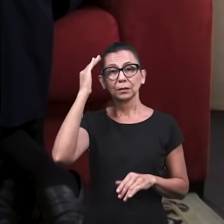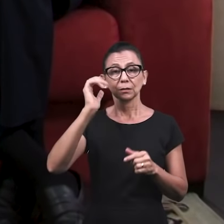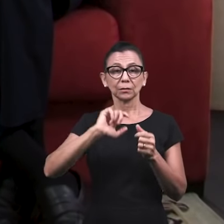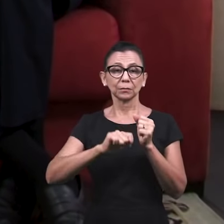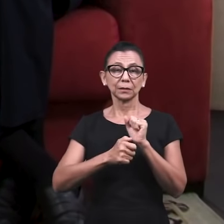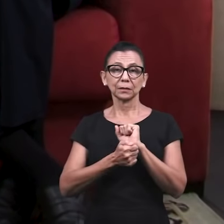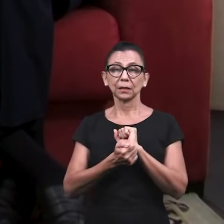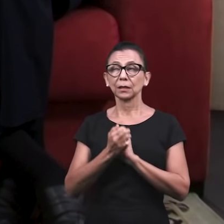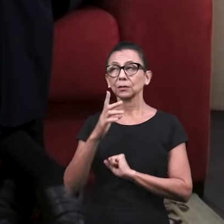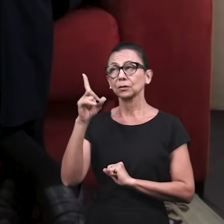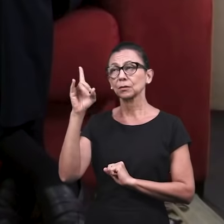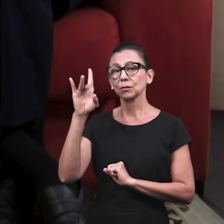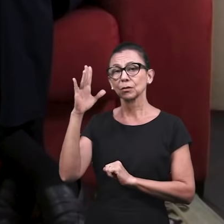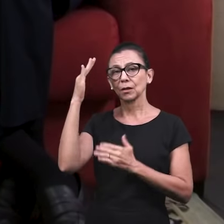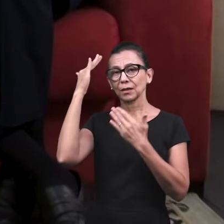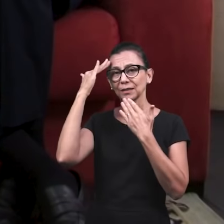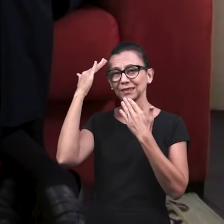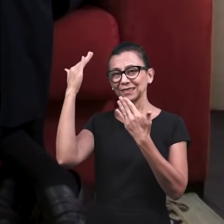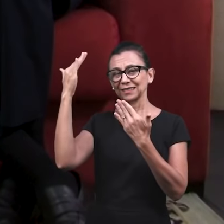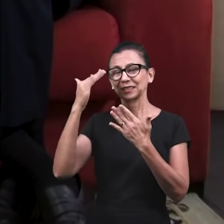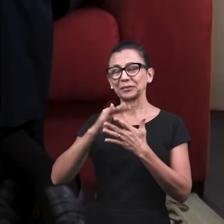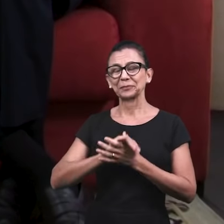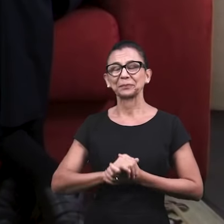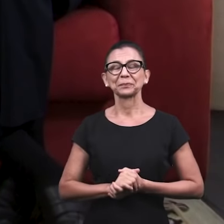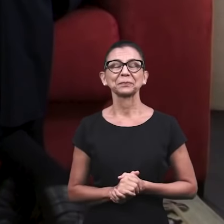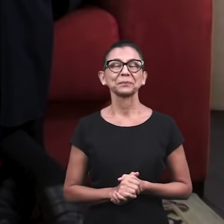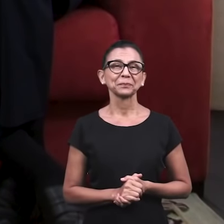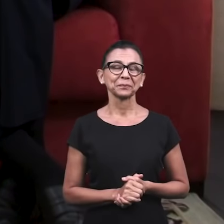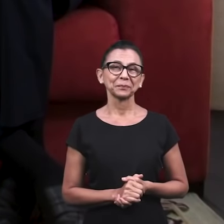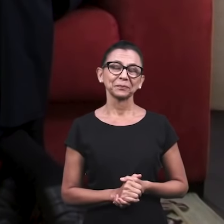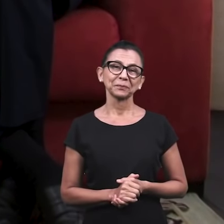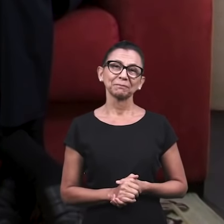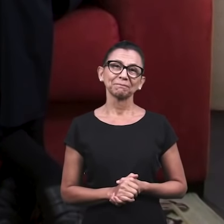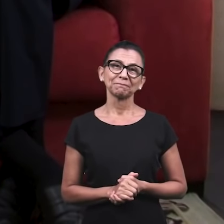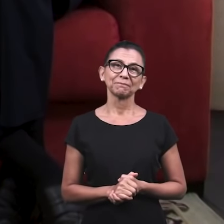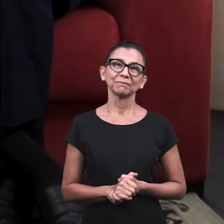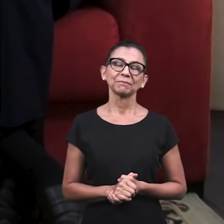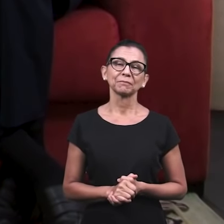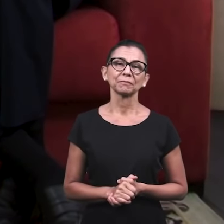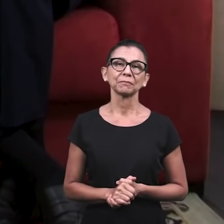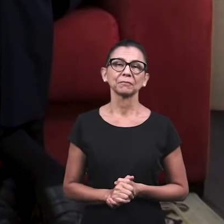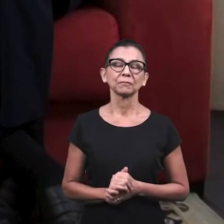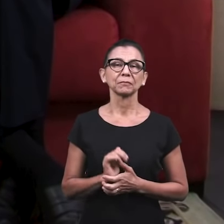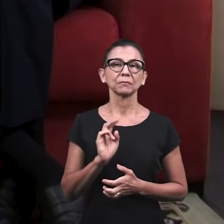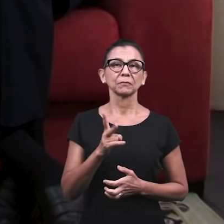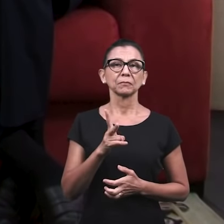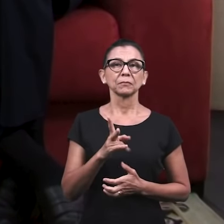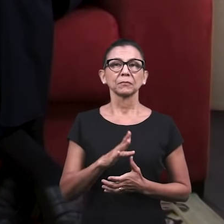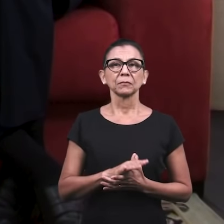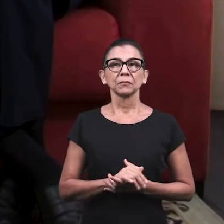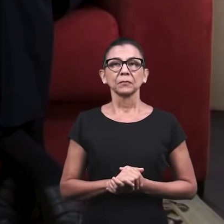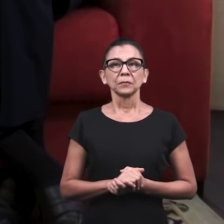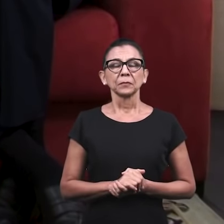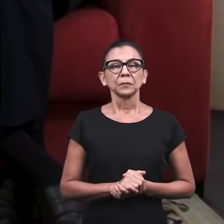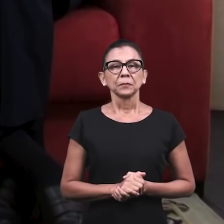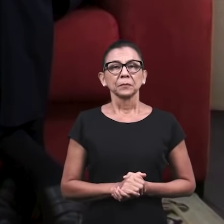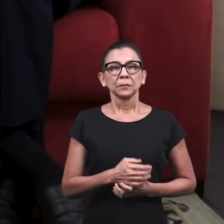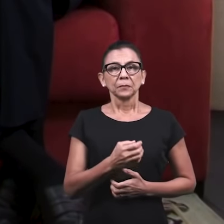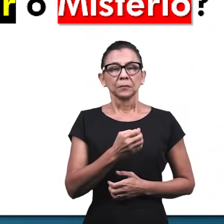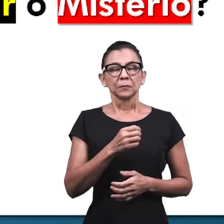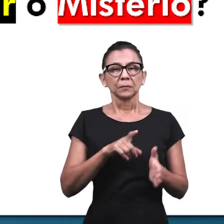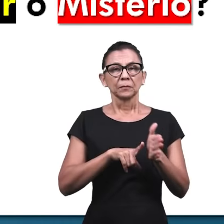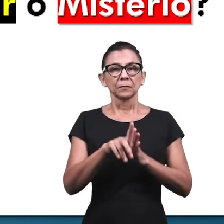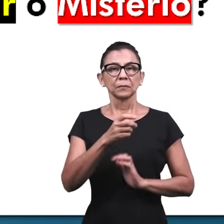hora. Nós só temos a glorificar ao nome do Senhor. Glória a Jesus. Vamos então à nossa sequência, a pergunta de número